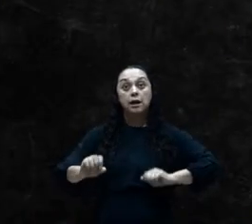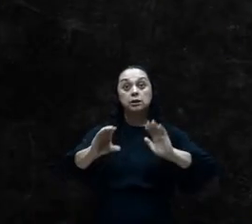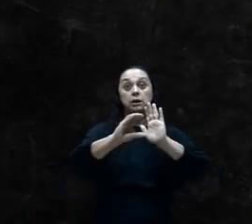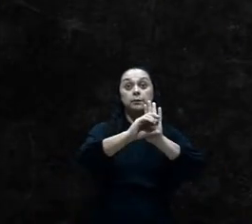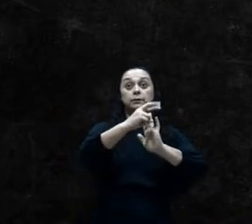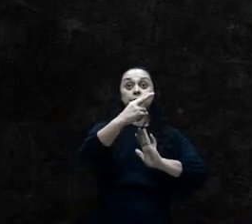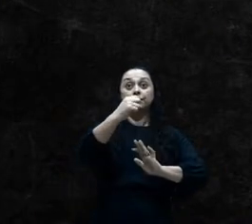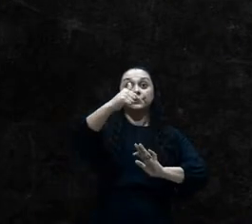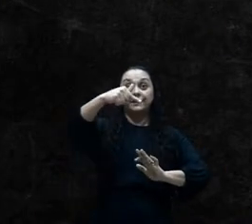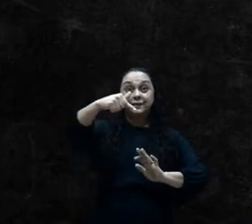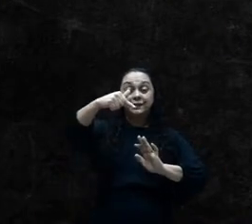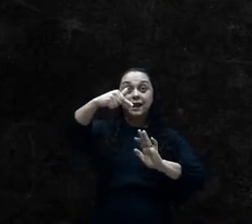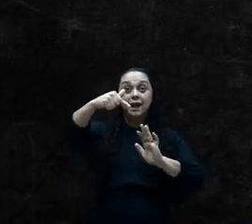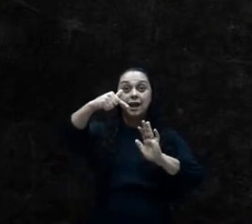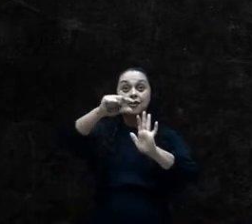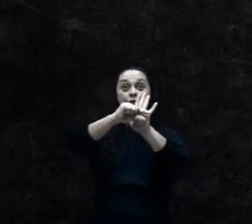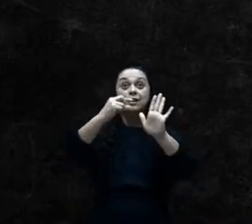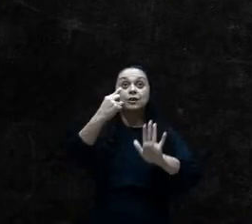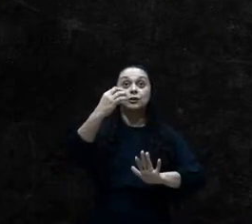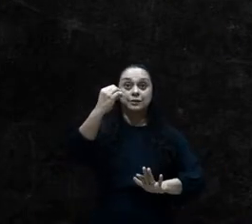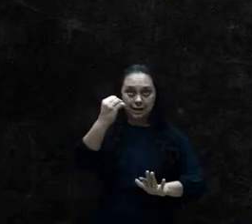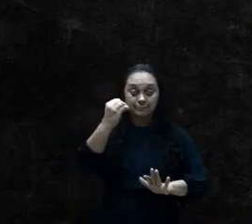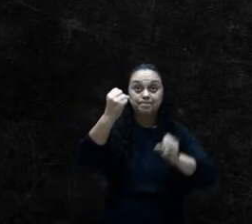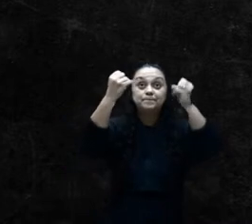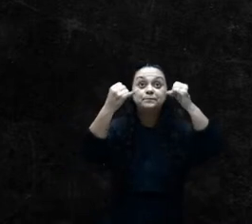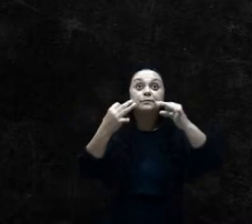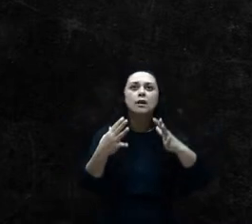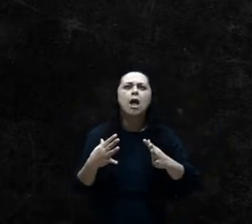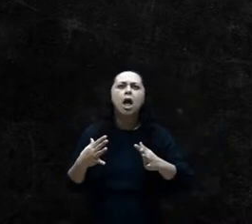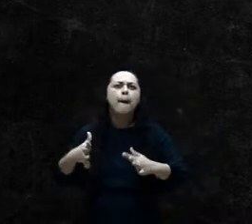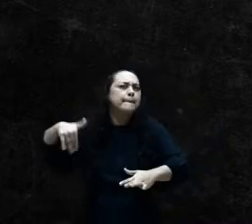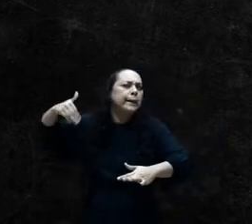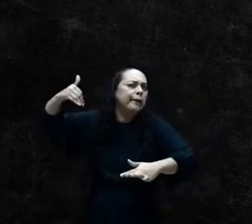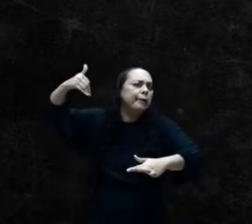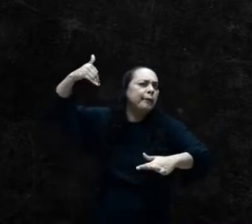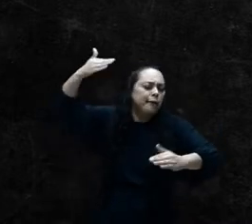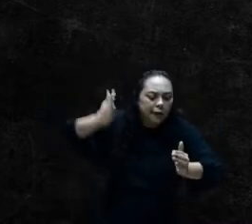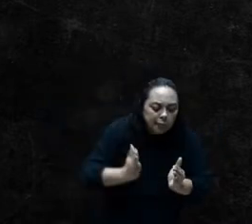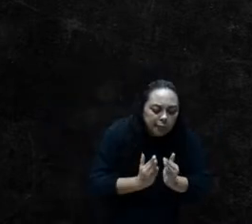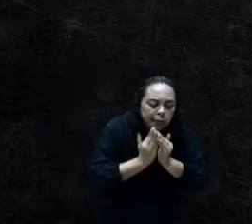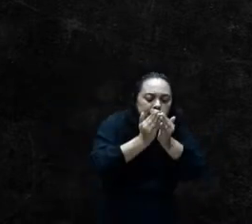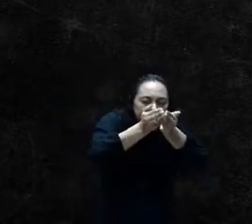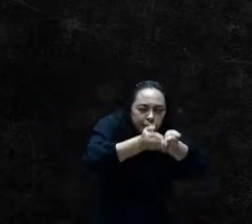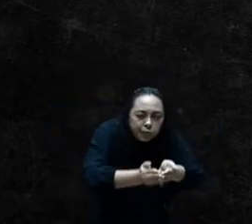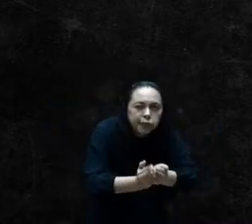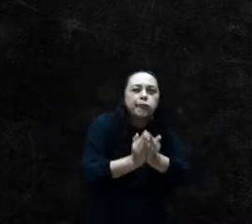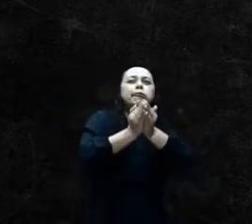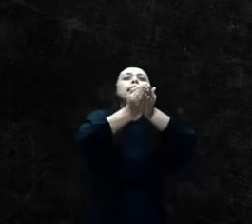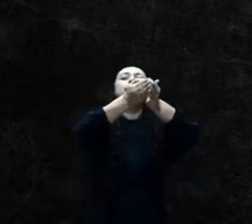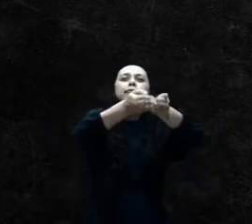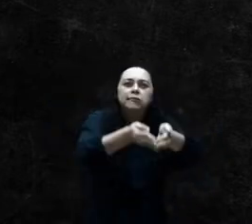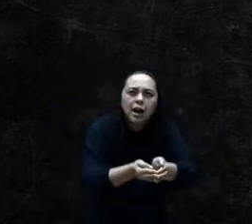muito tempo tendo-se tornado a navegação perigosa e já